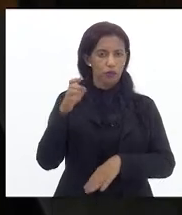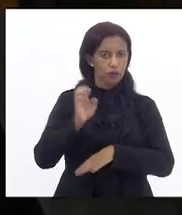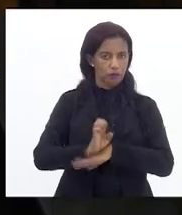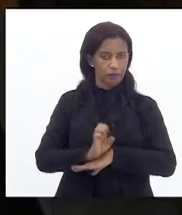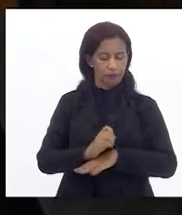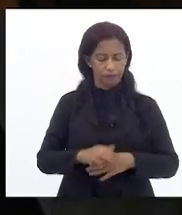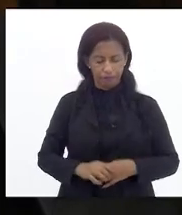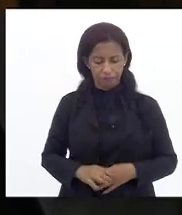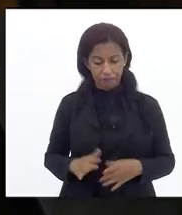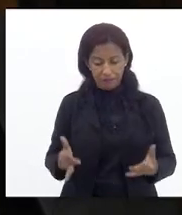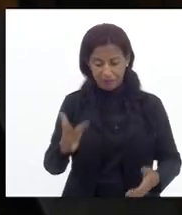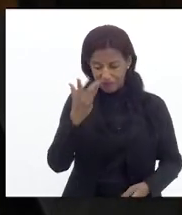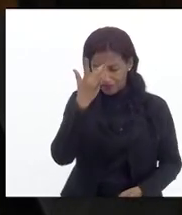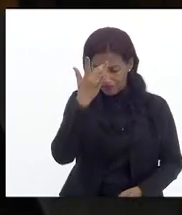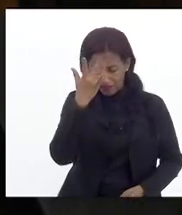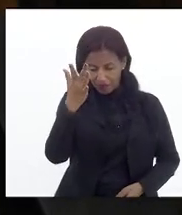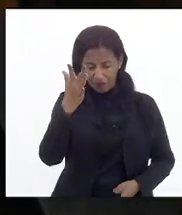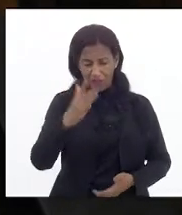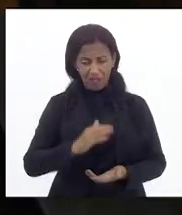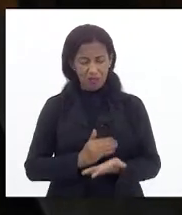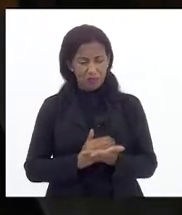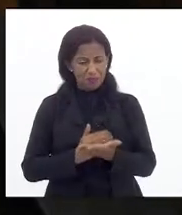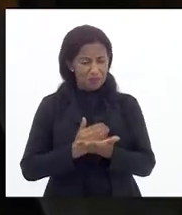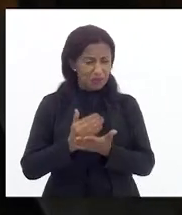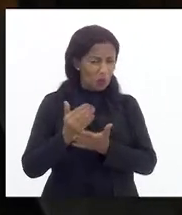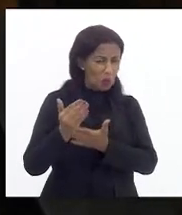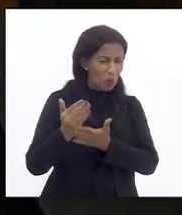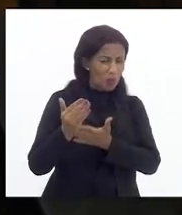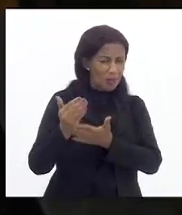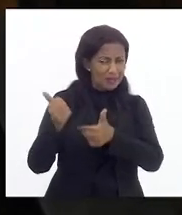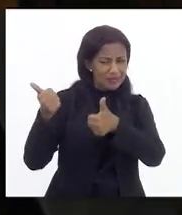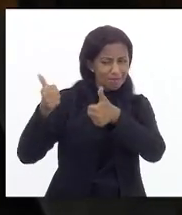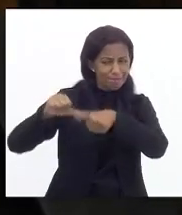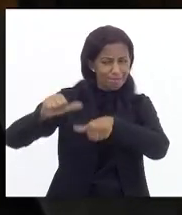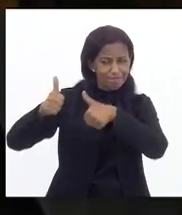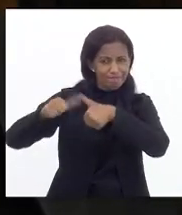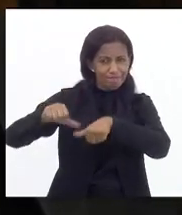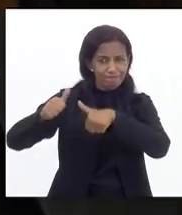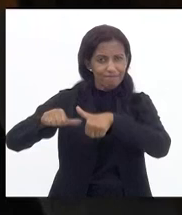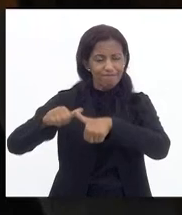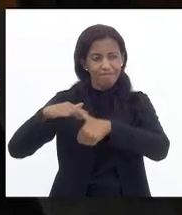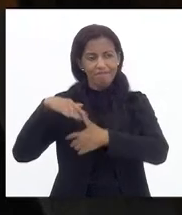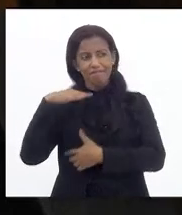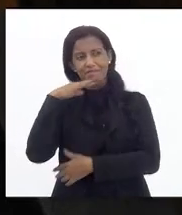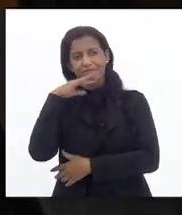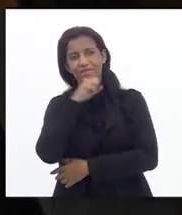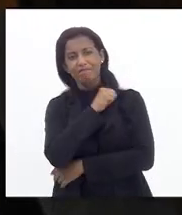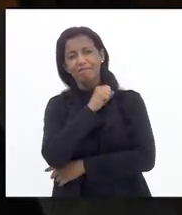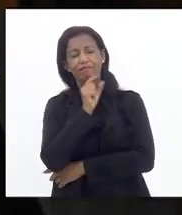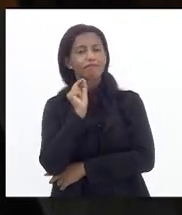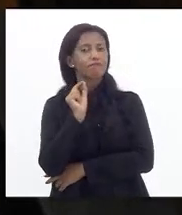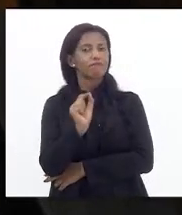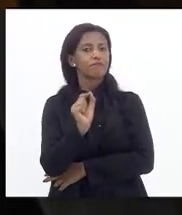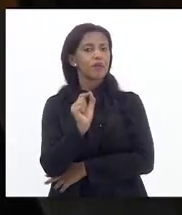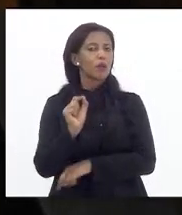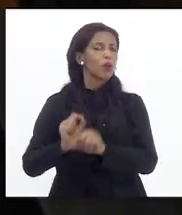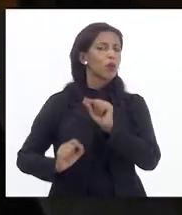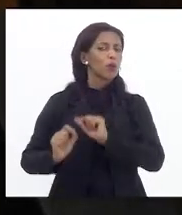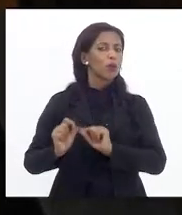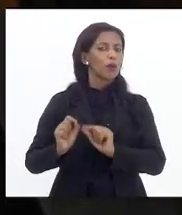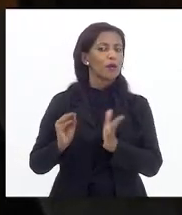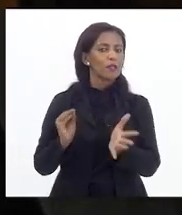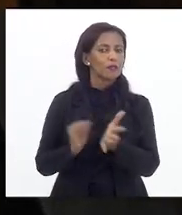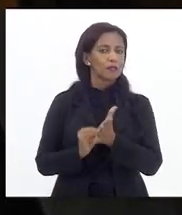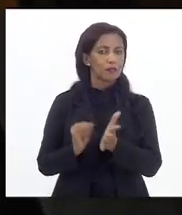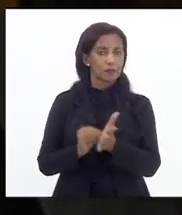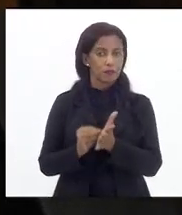e aí fica fácil quando a gente começa a dissecar tudo isso e perceber deputada juíza que o que tá faltando